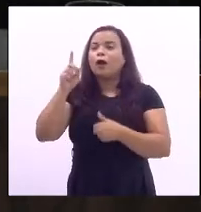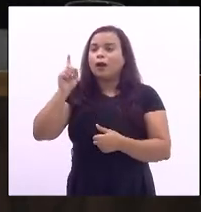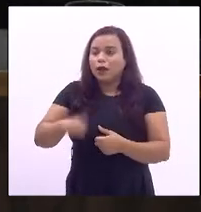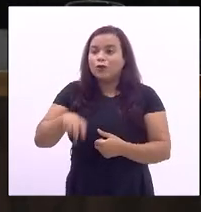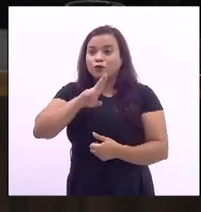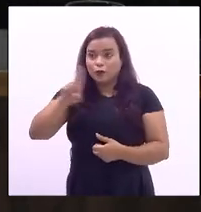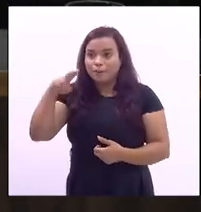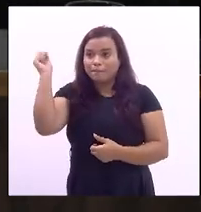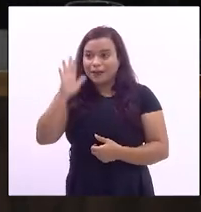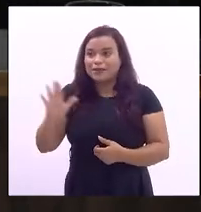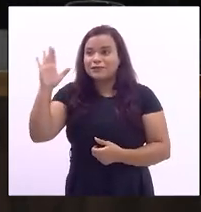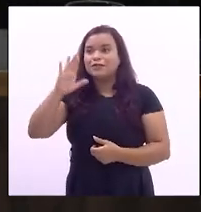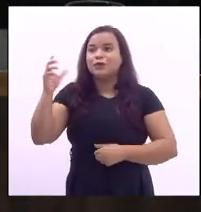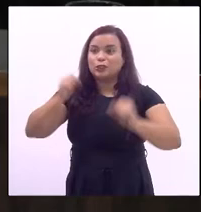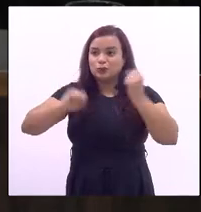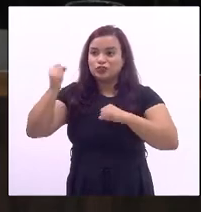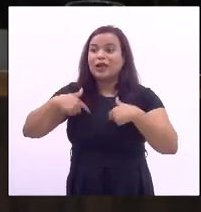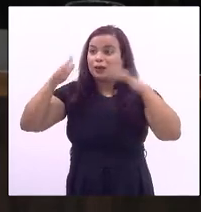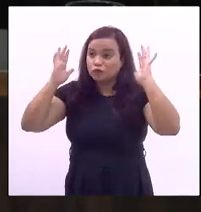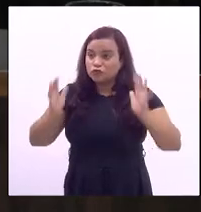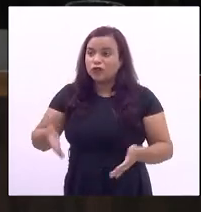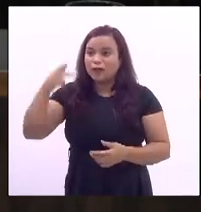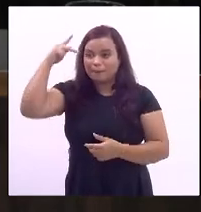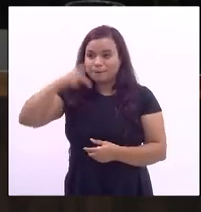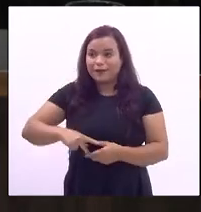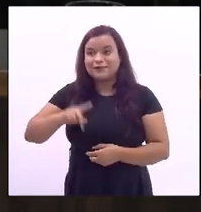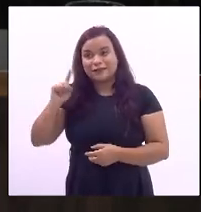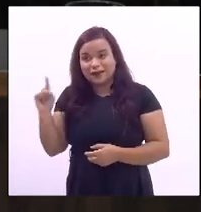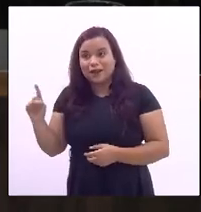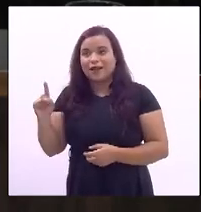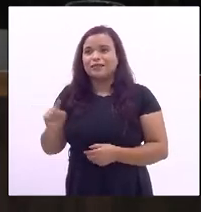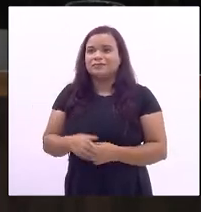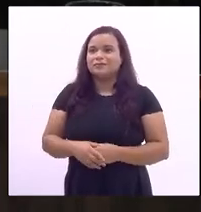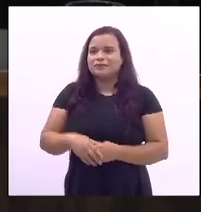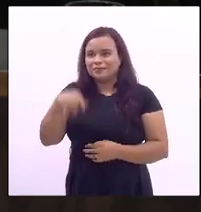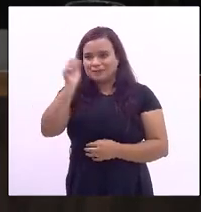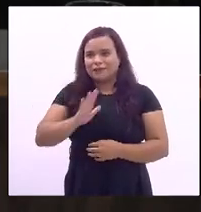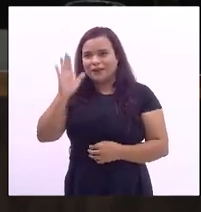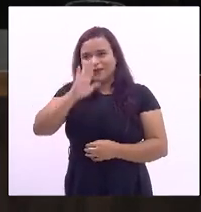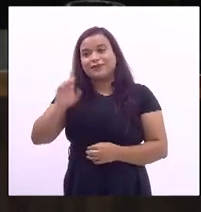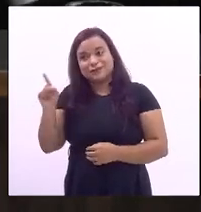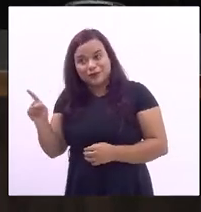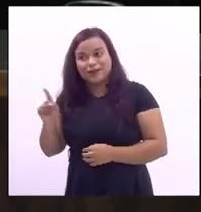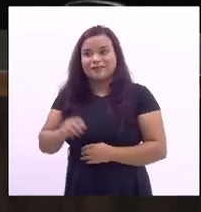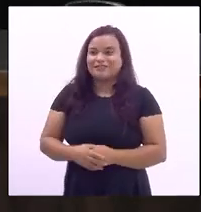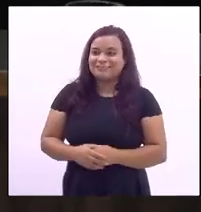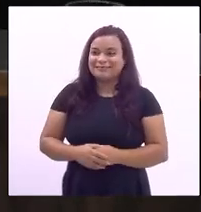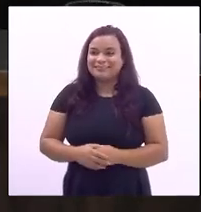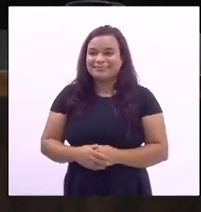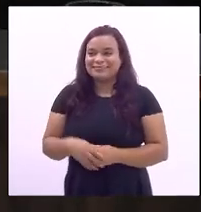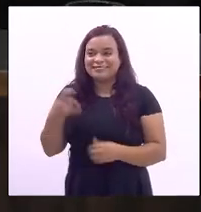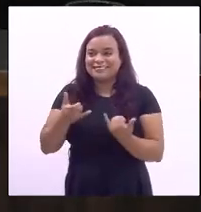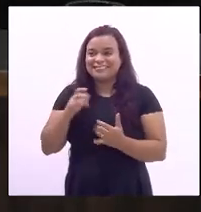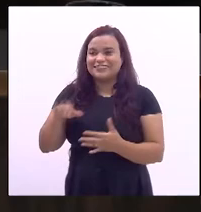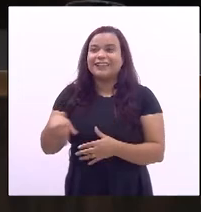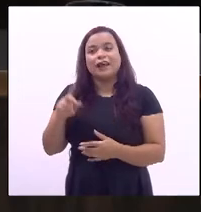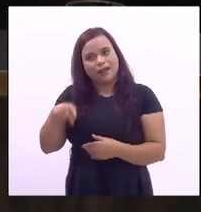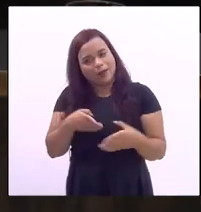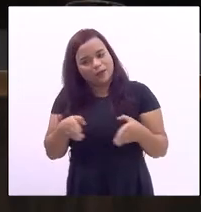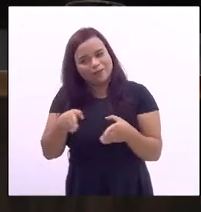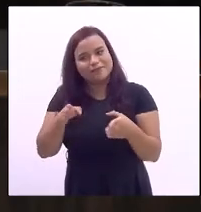industrial qual já tive a honra de ser presidente Presidente do Brasil Industrial mas já